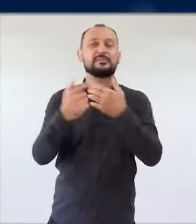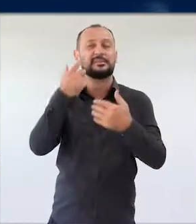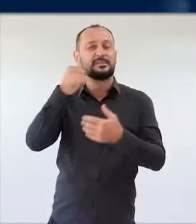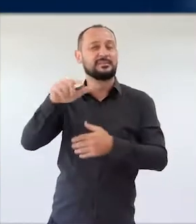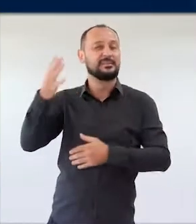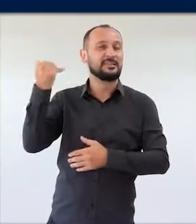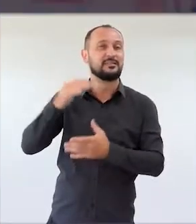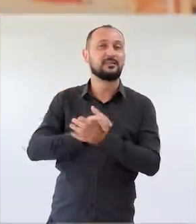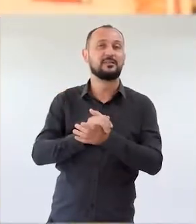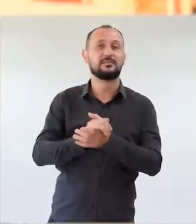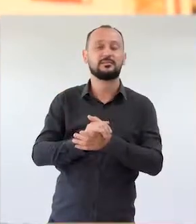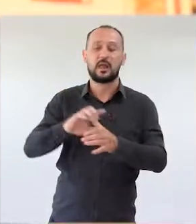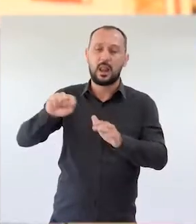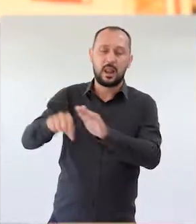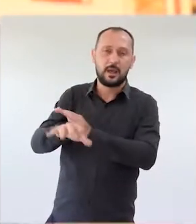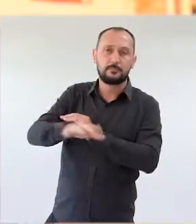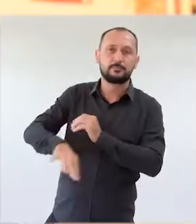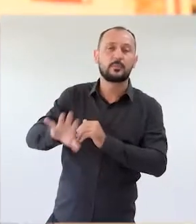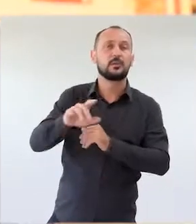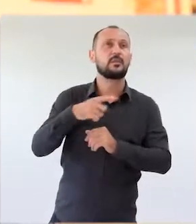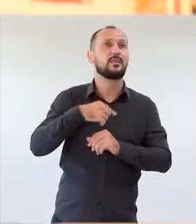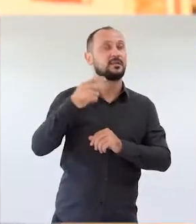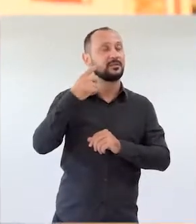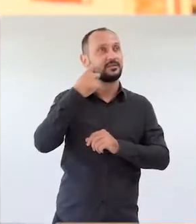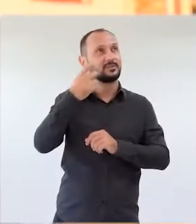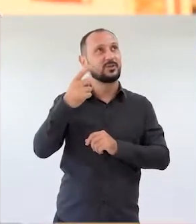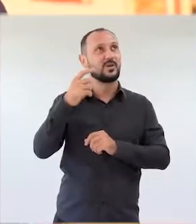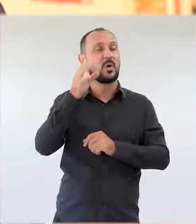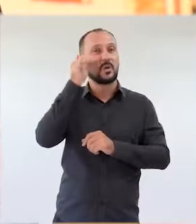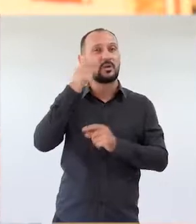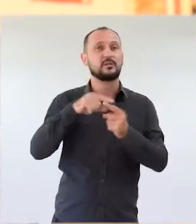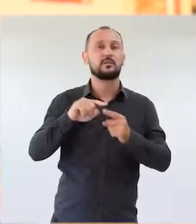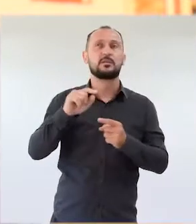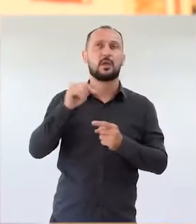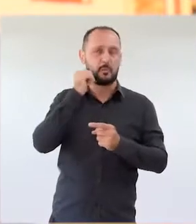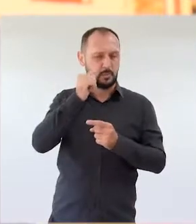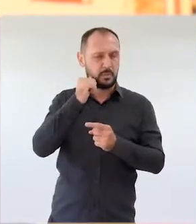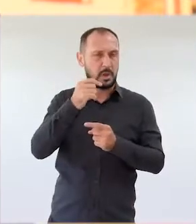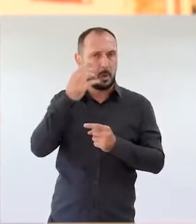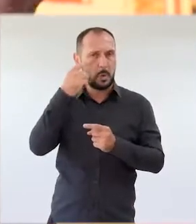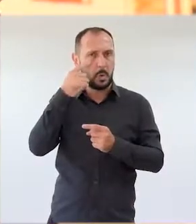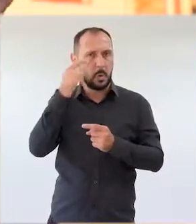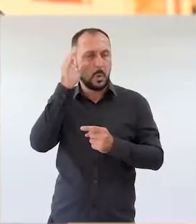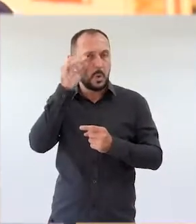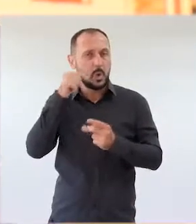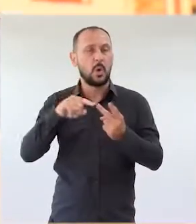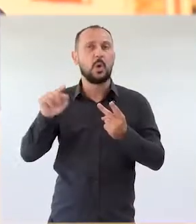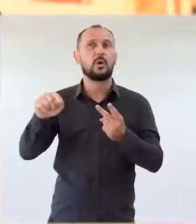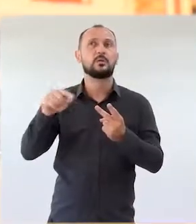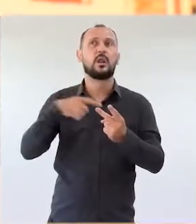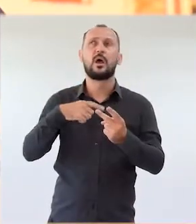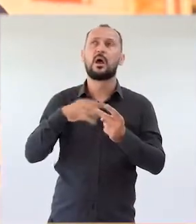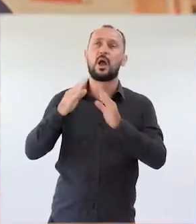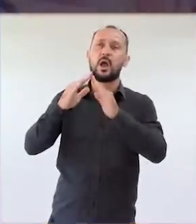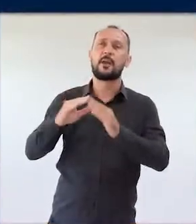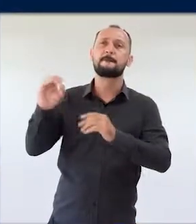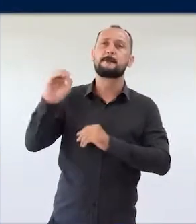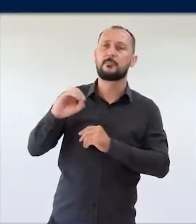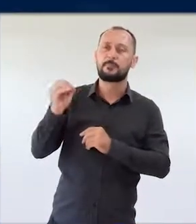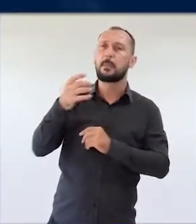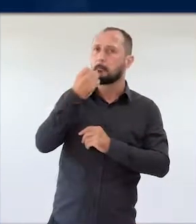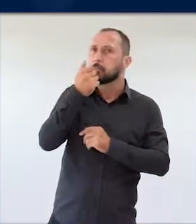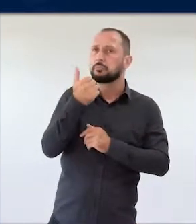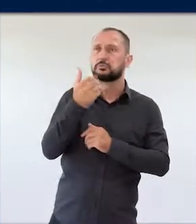né? A da Cristelle, para mim, é a mais curiosa. Uma mulher, se bem que ela fala bem português, ela estava morando até em Porto